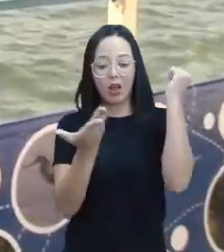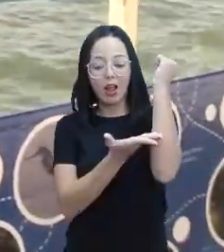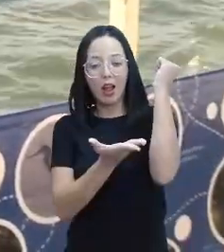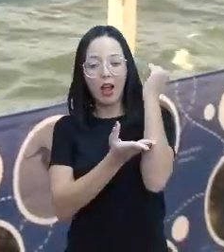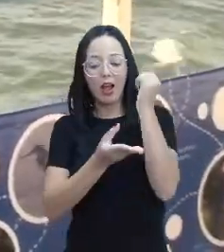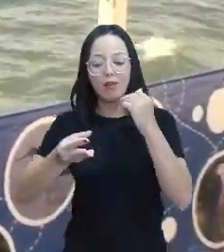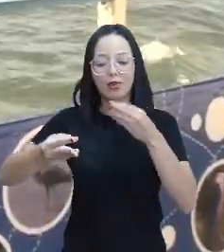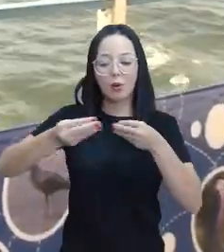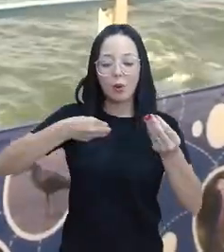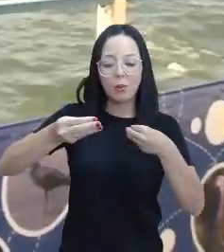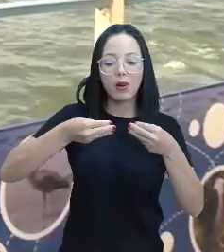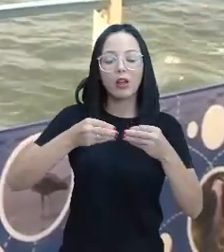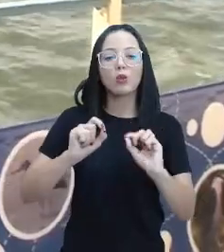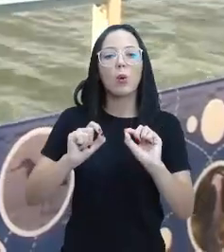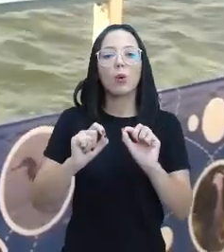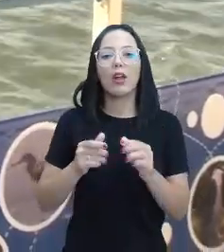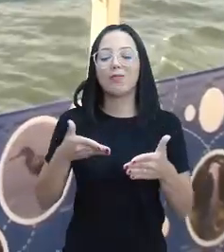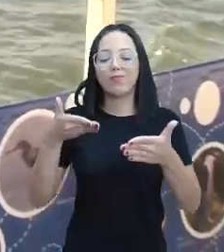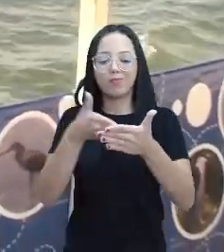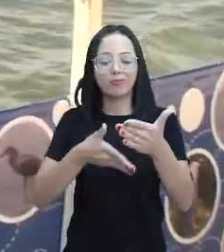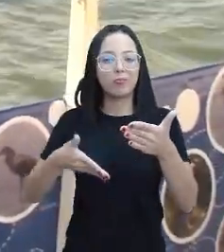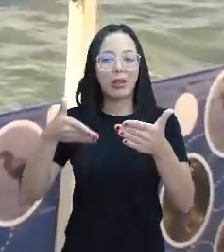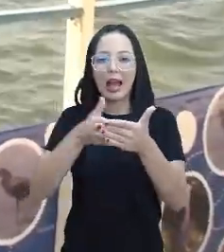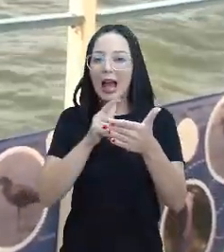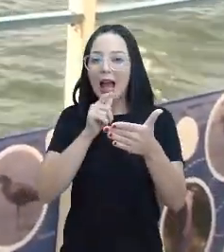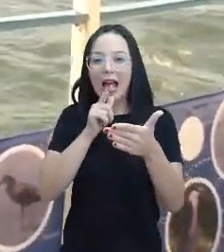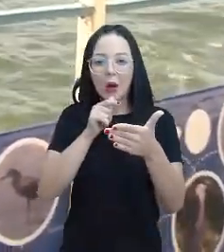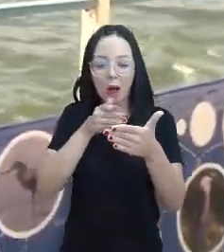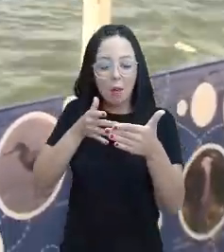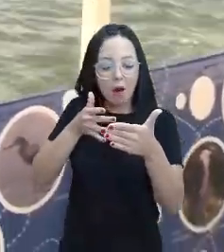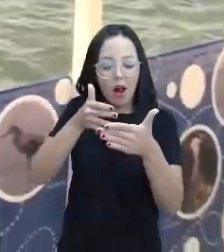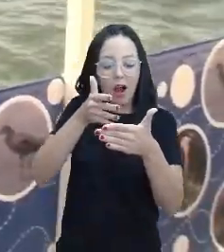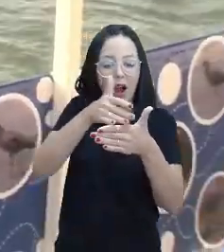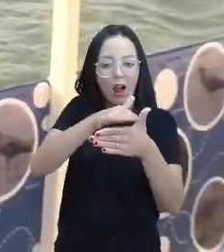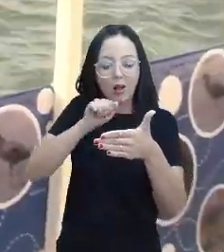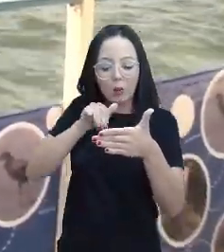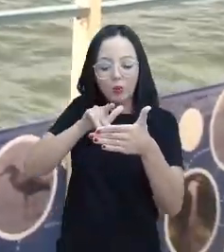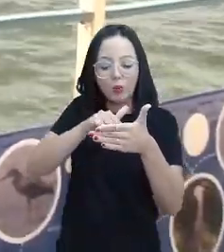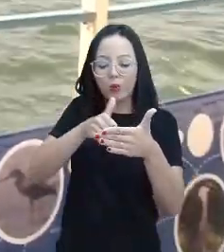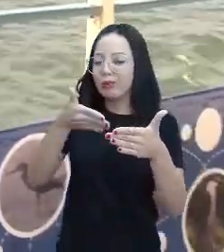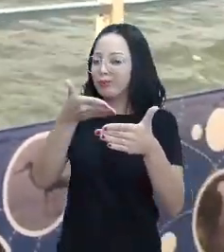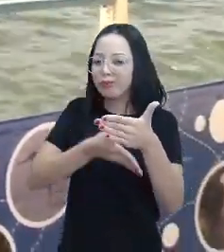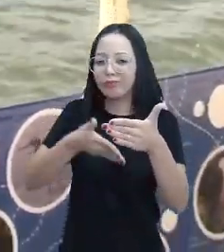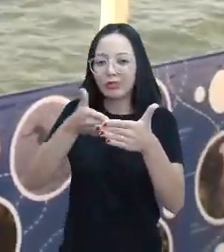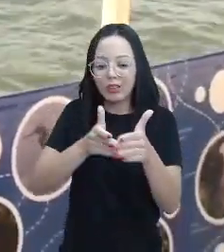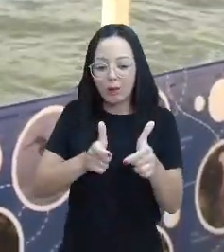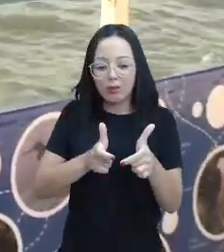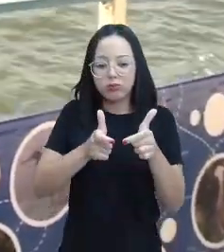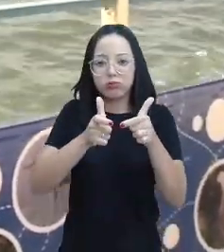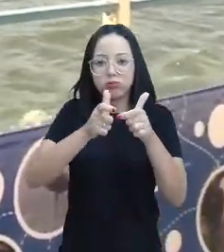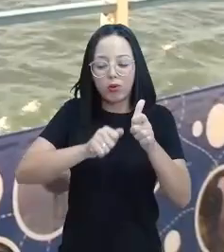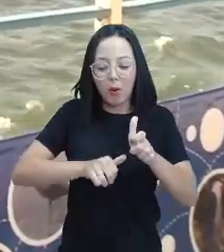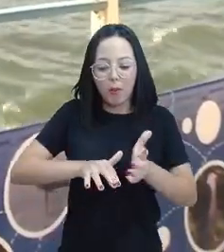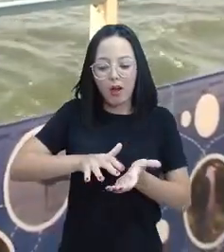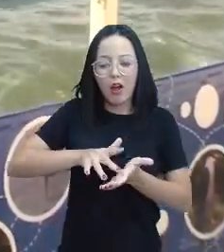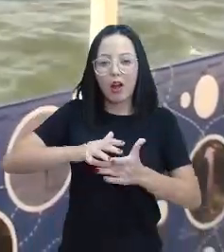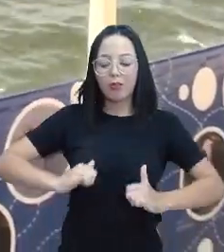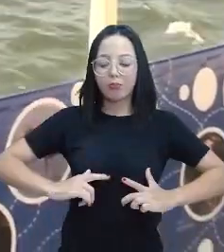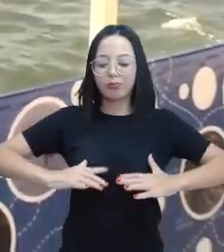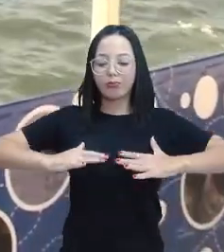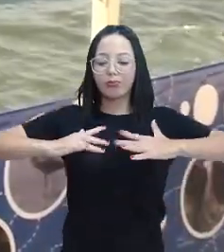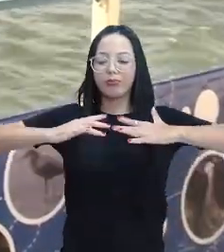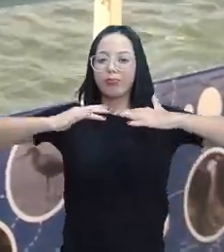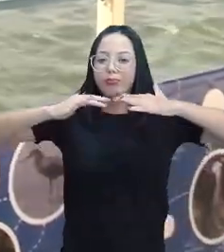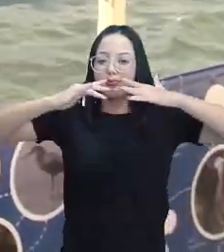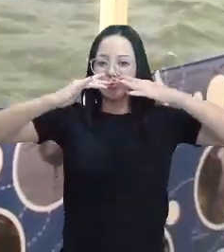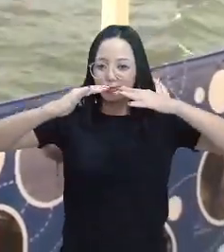plástico, impedir o fluxo da água, gerando enchentes locais, né? Ou gerando um acúmulo de água e, de repente, essa